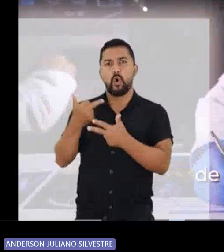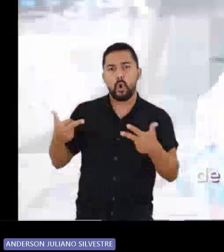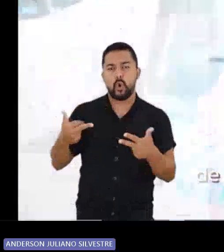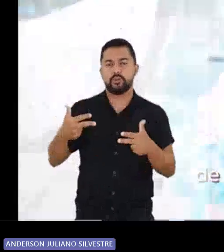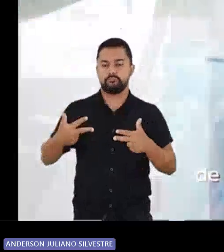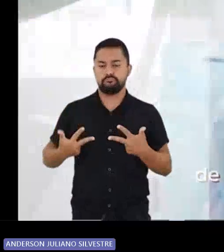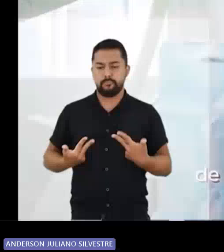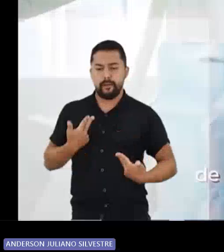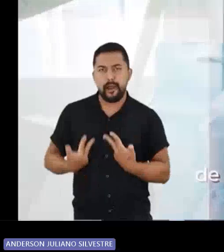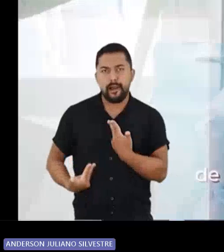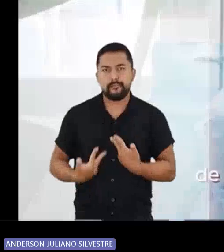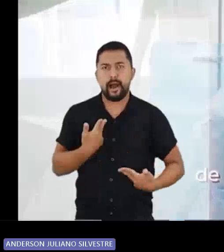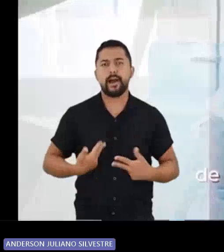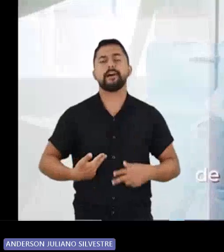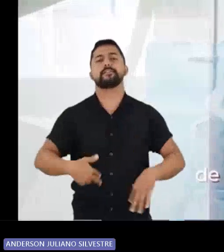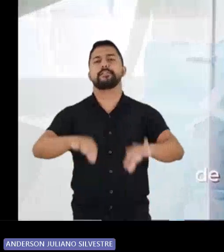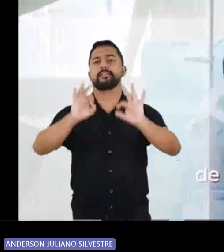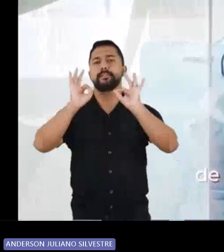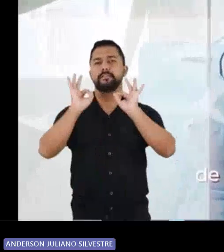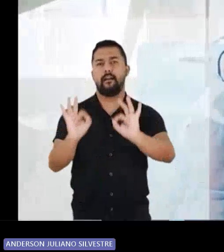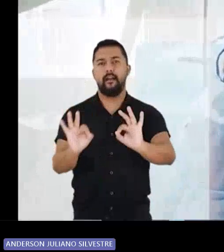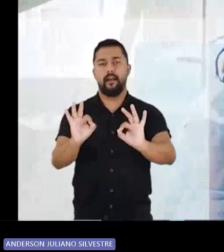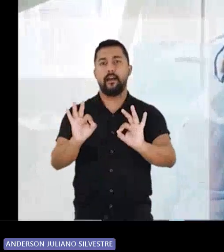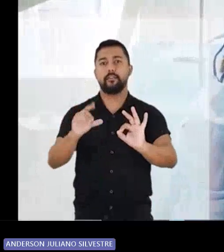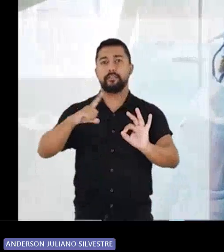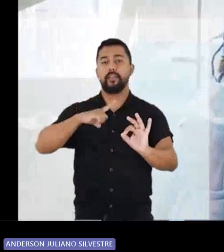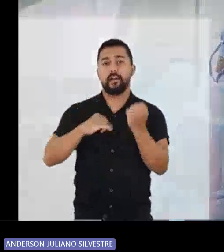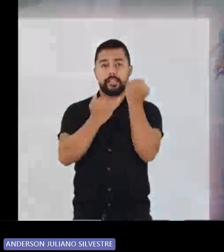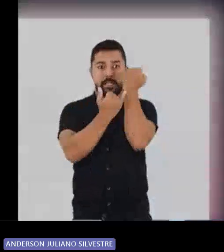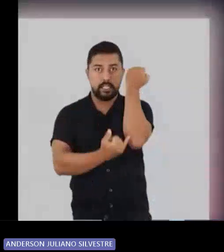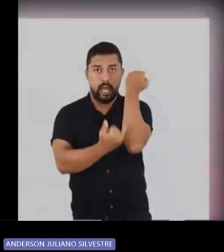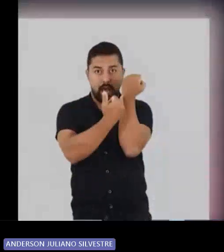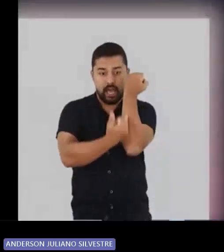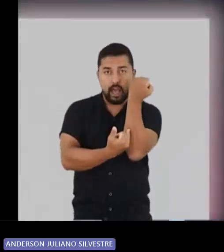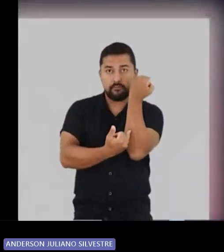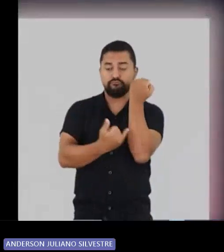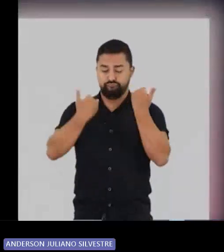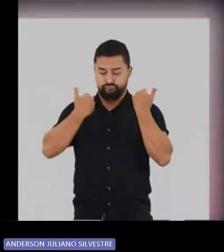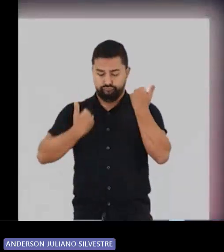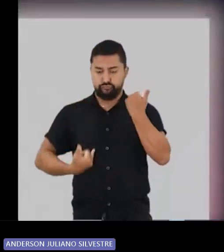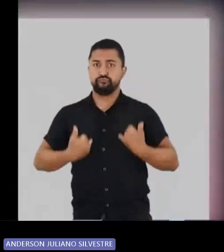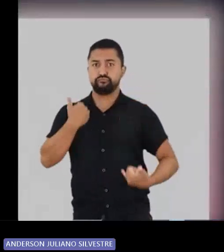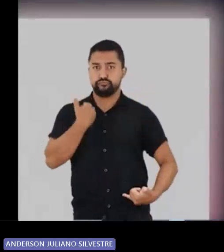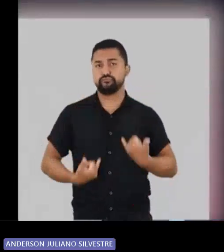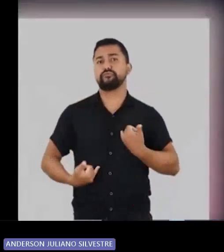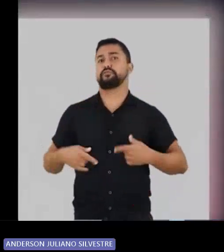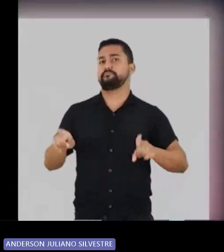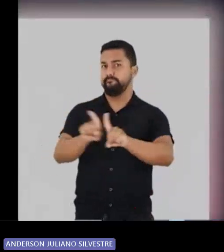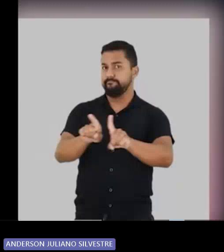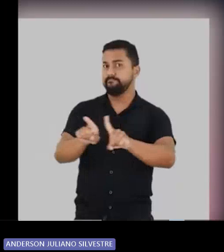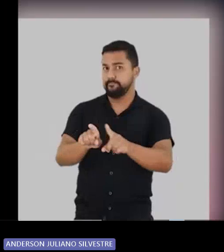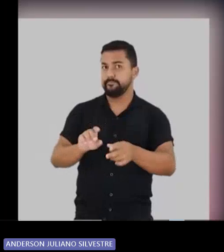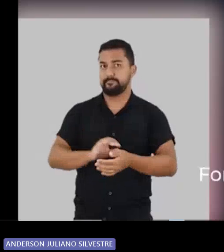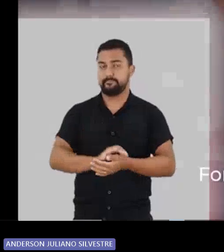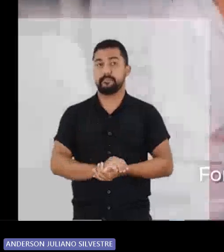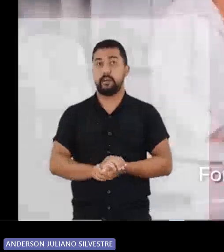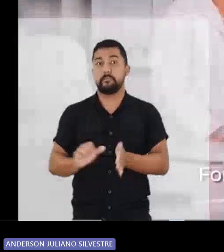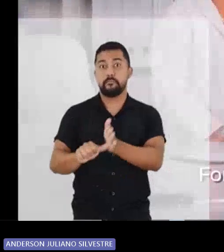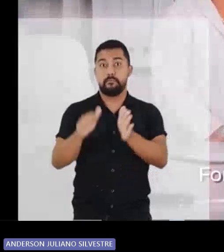realização de cirurgias minimamente invasivas na parte endovascular, vascular e